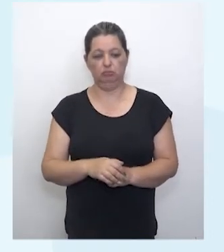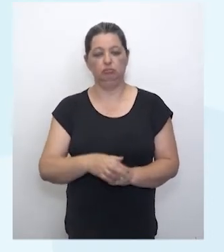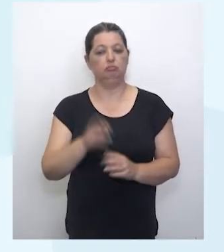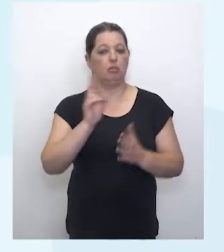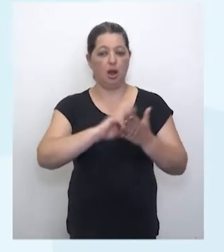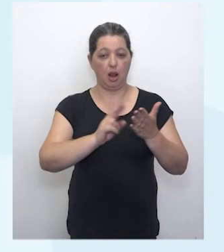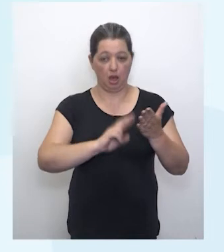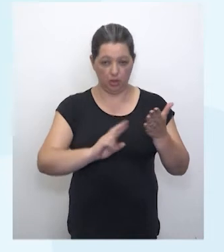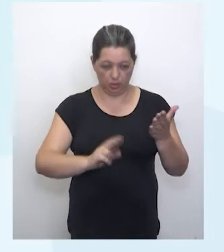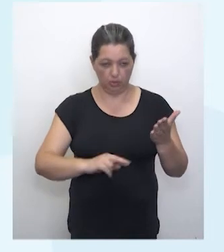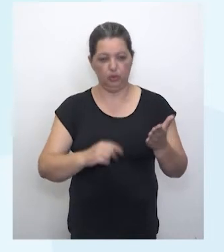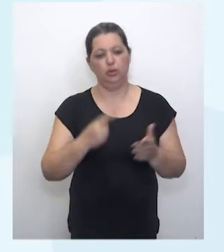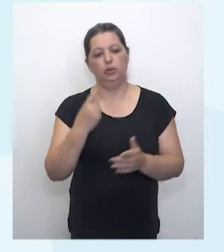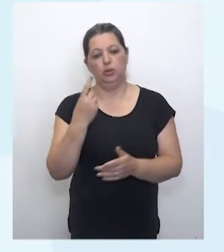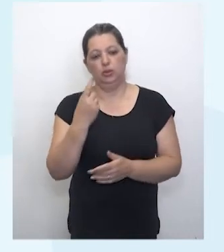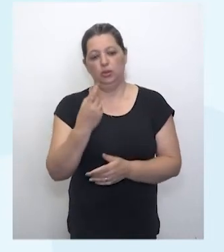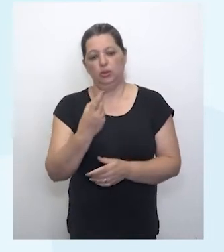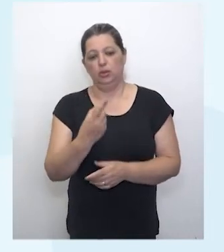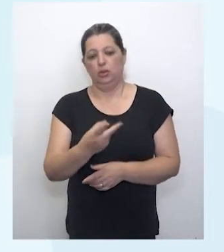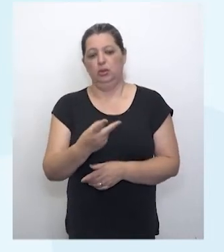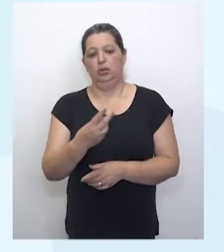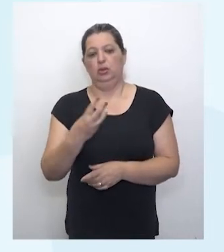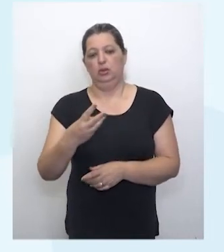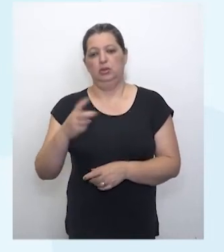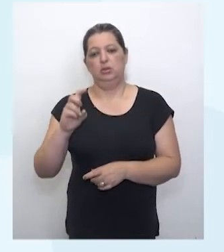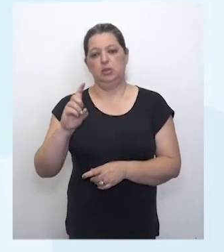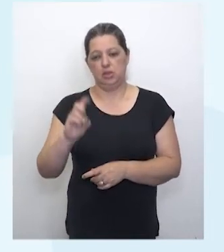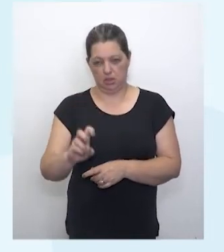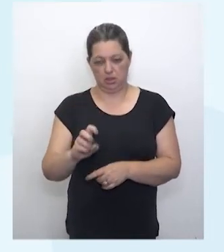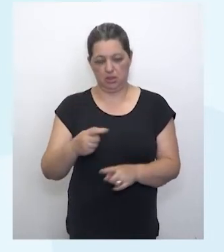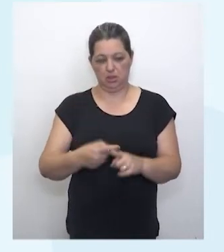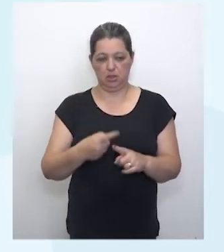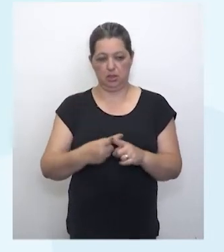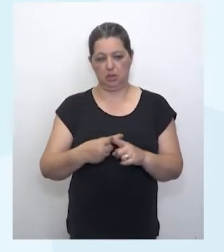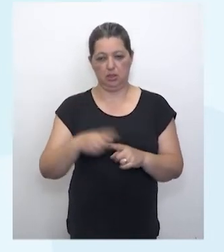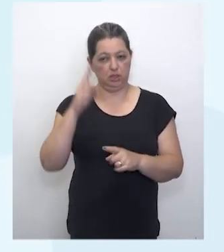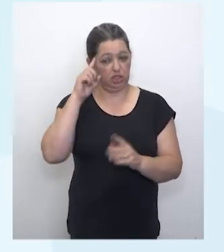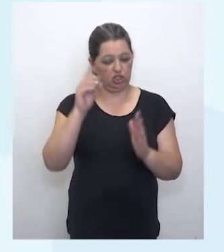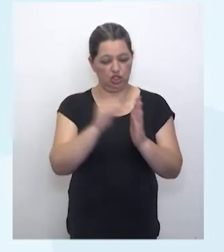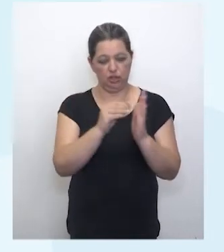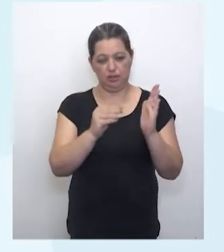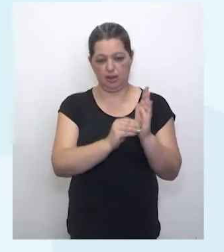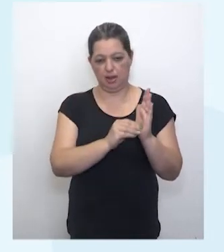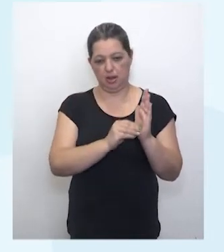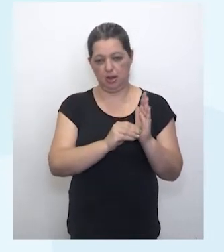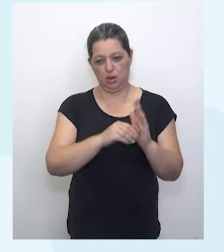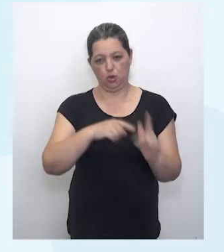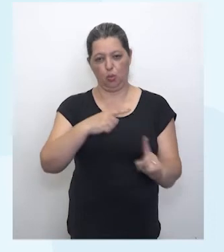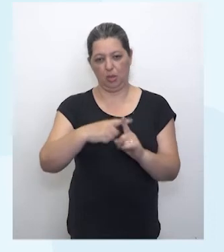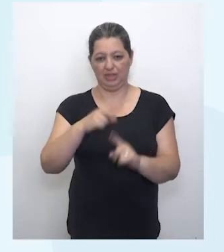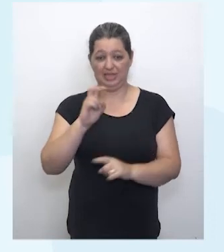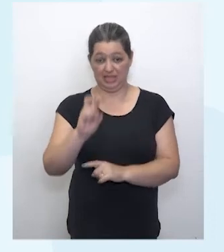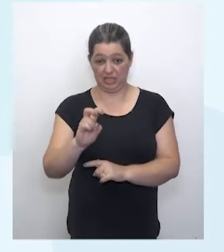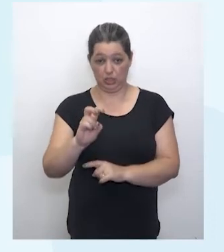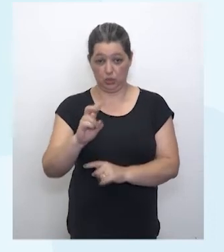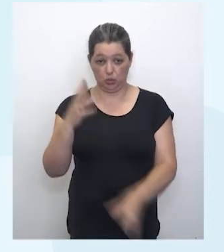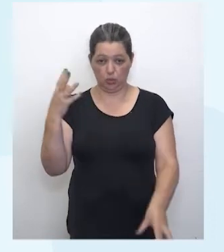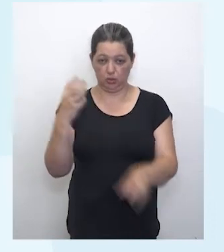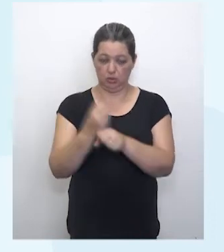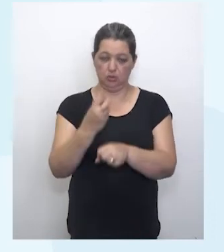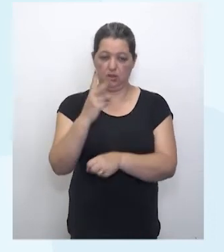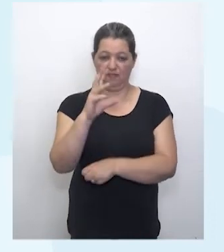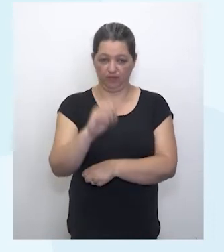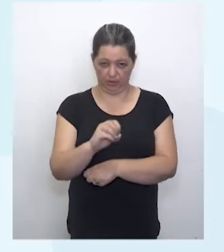3. 12 mais 3, 15. E diário, eu tenho 5. 15 mais 5, então eu tenho 20